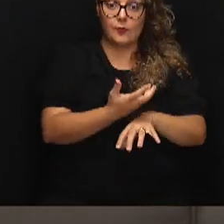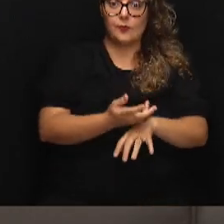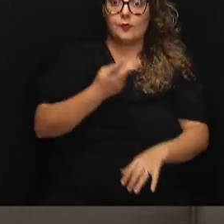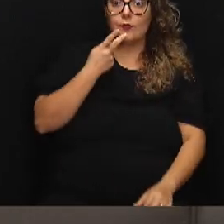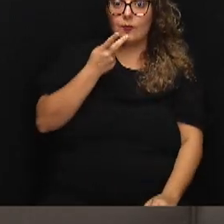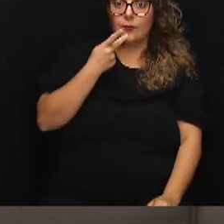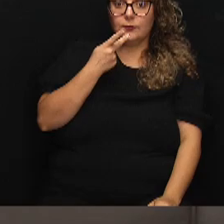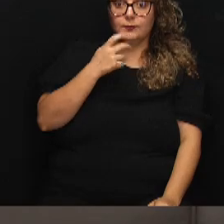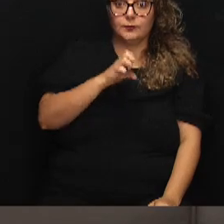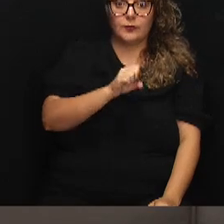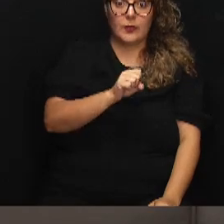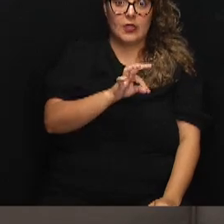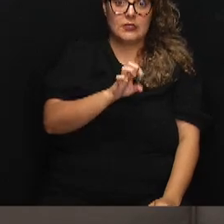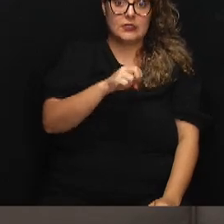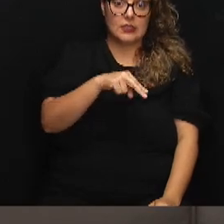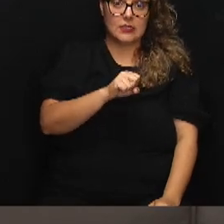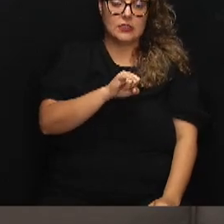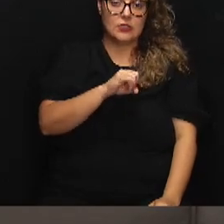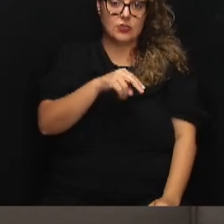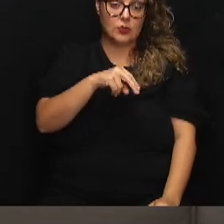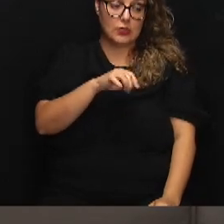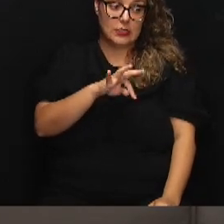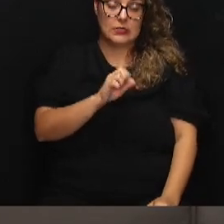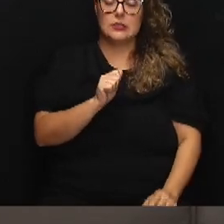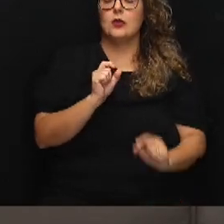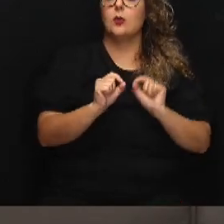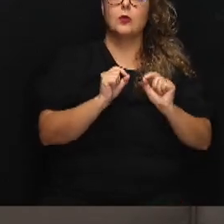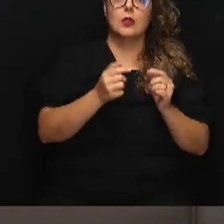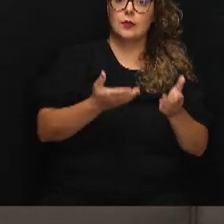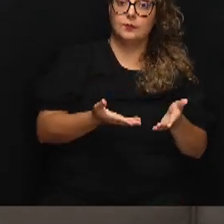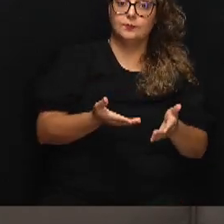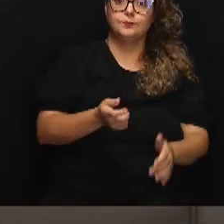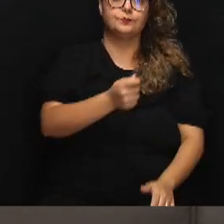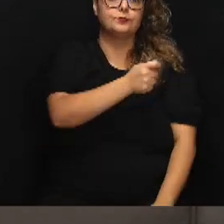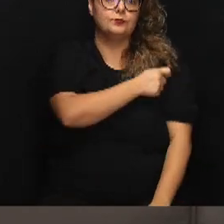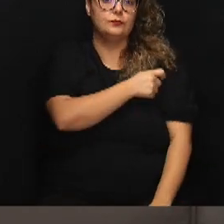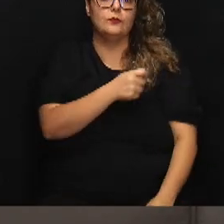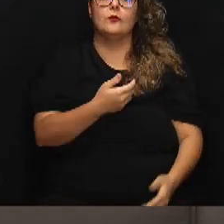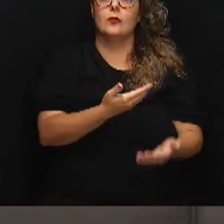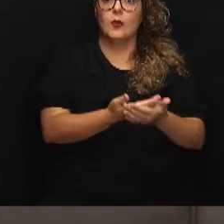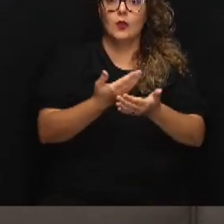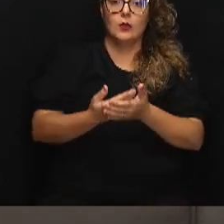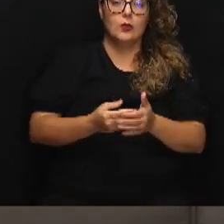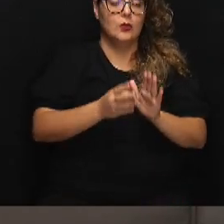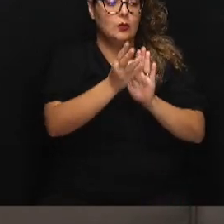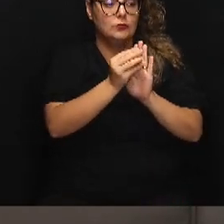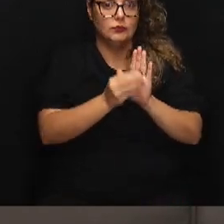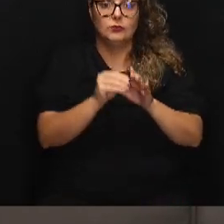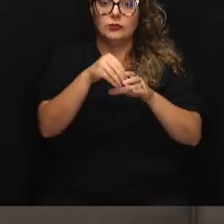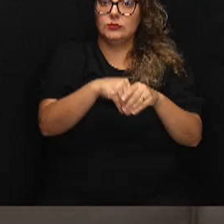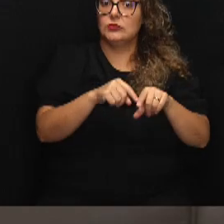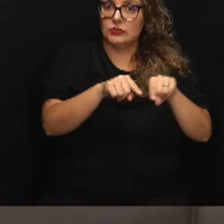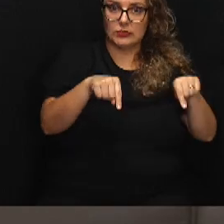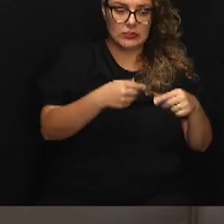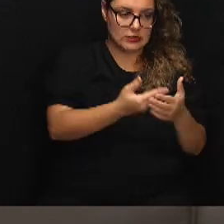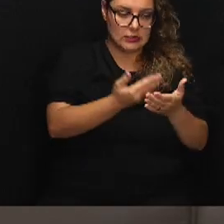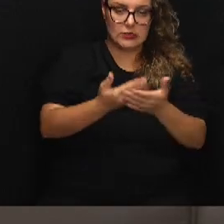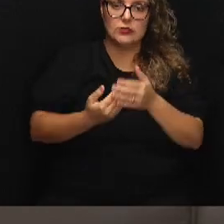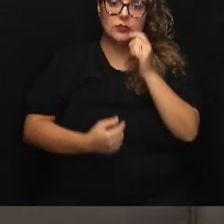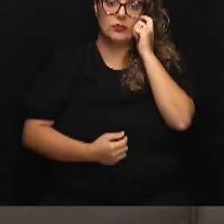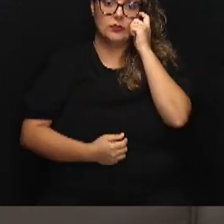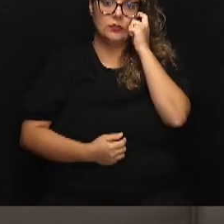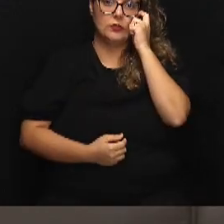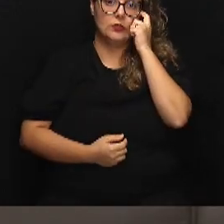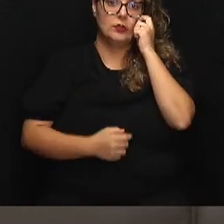de extensionistas. O que é isso? O aluno tem a aula, vê todo o conteúdo na sala de aula, ele, né, faz